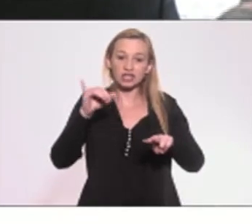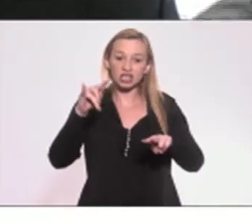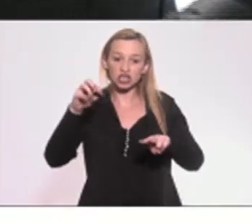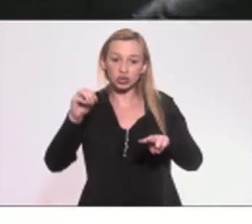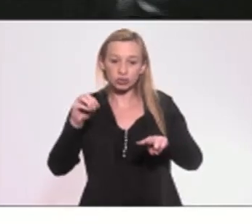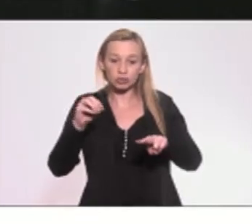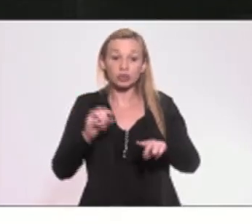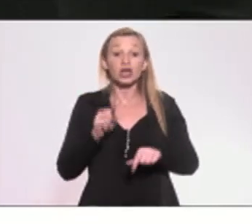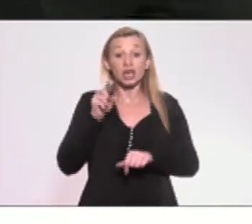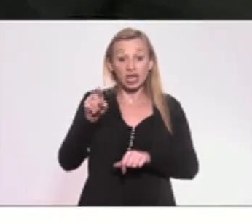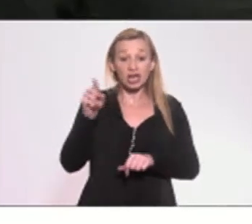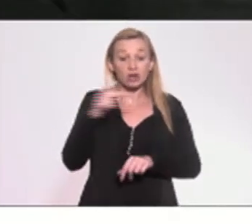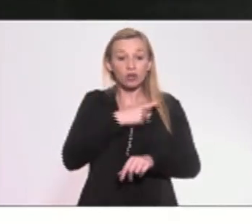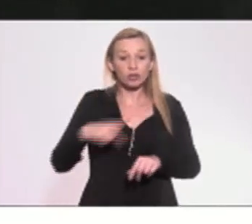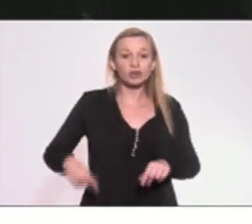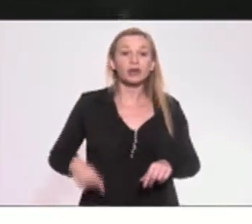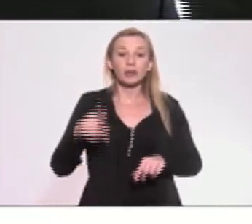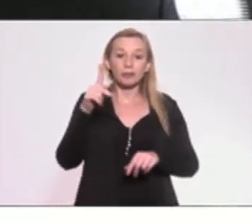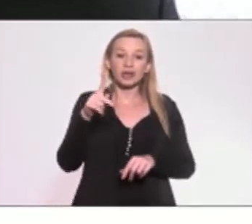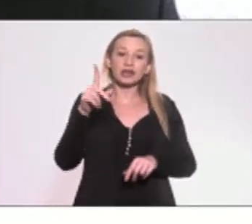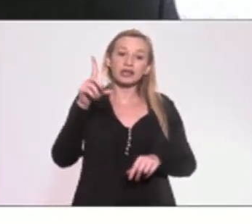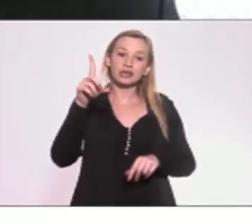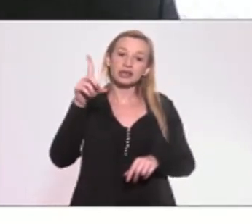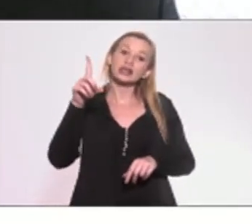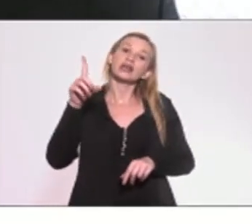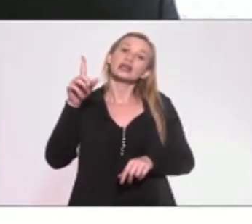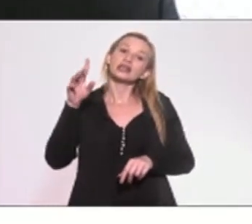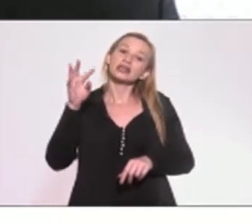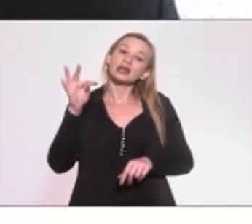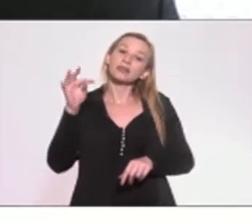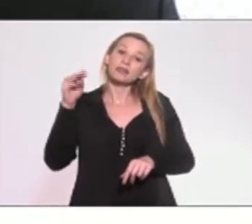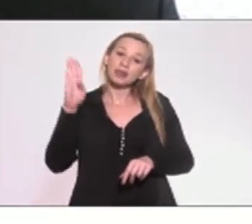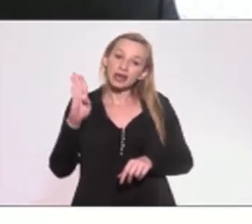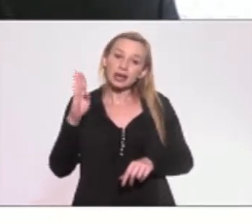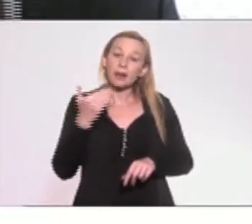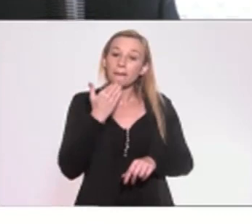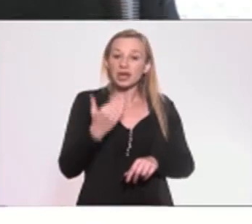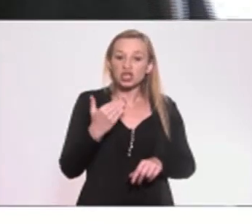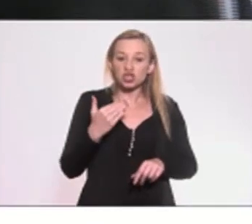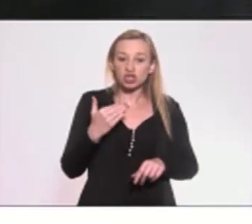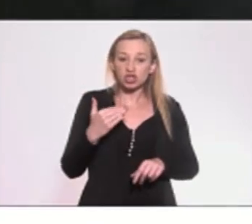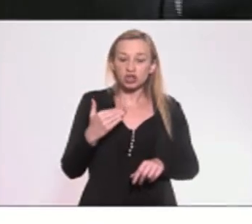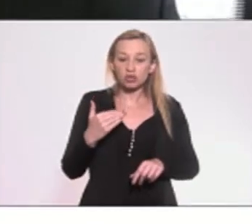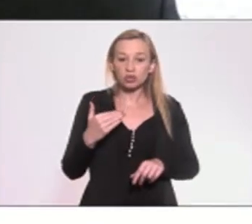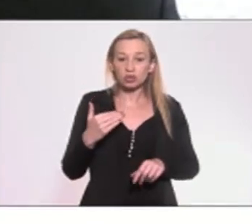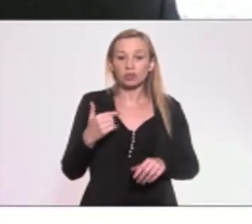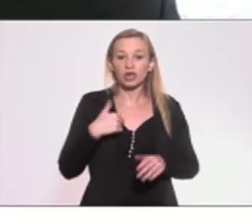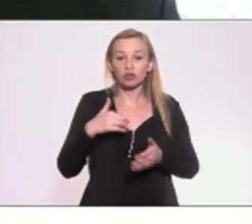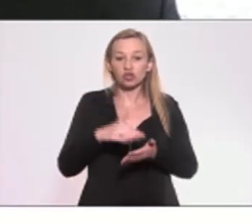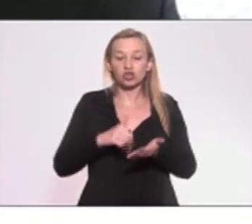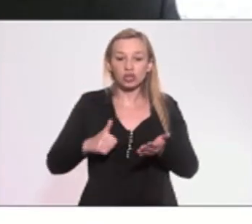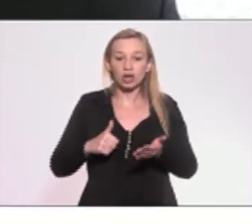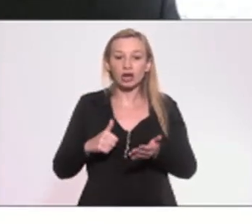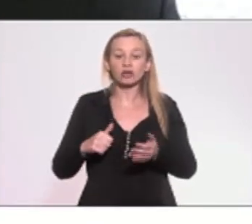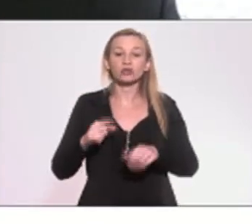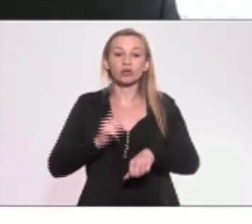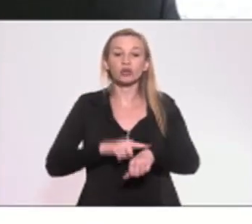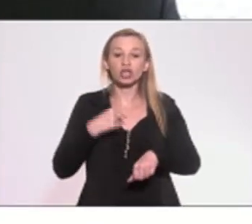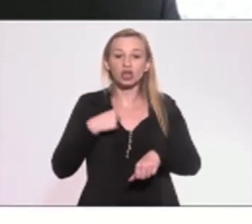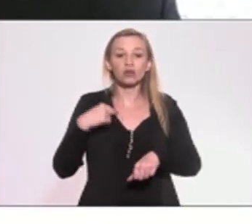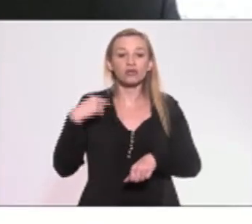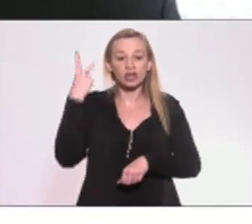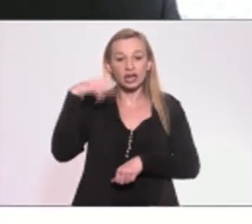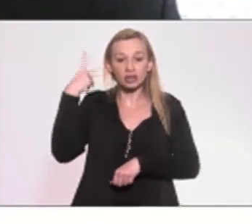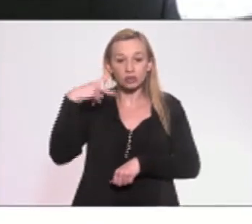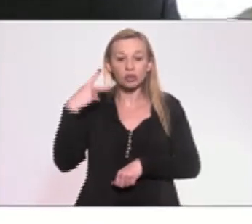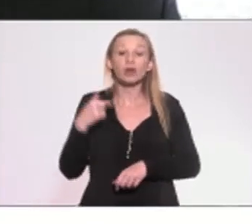Ele, como presidente do PTB, pediu o meu mandato à justiça quando eu ainda era vereador,